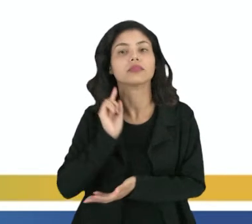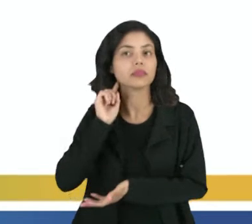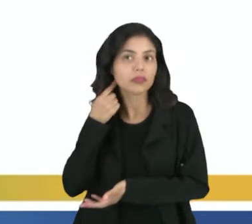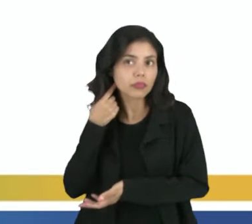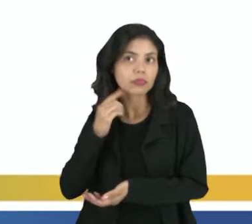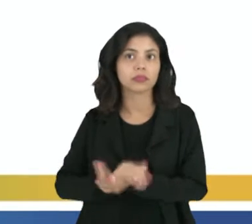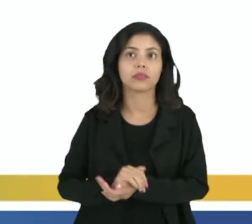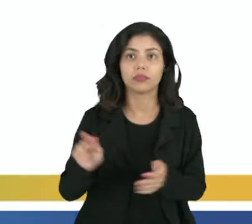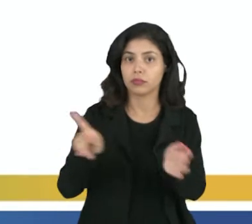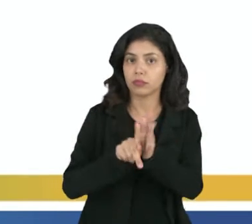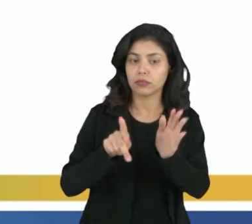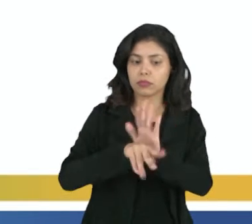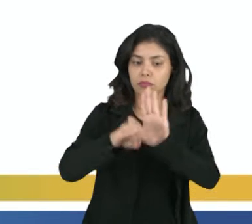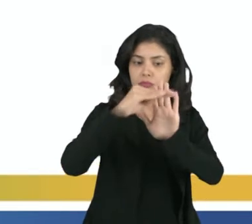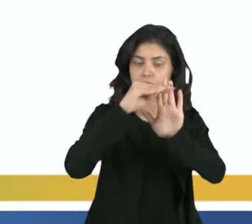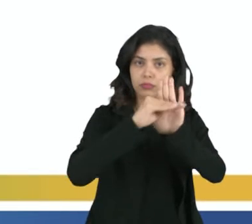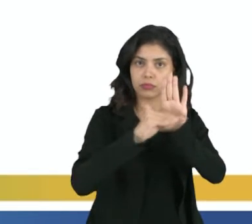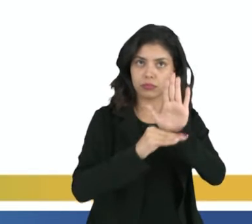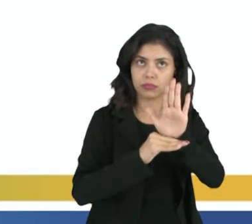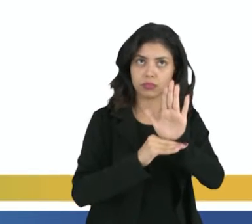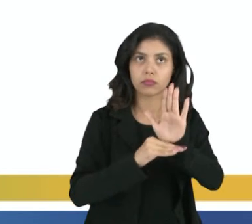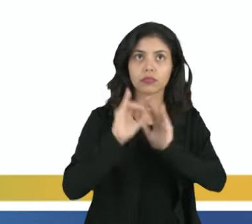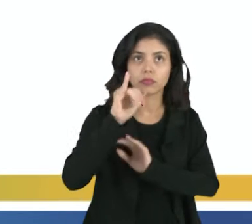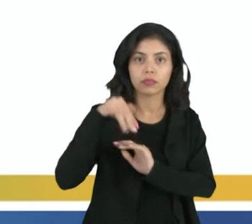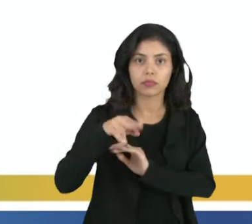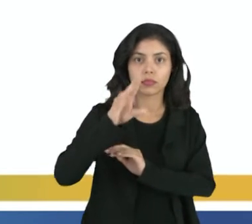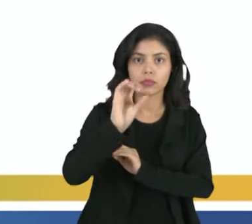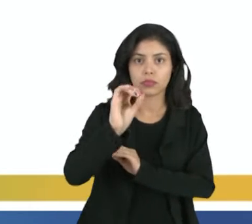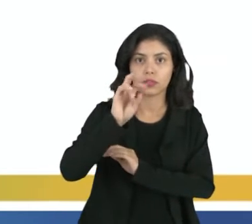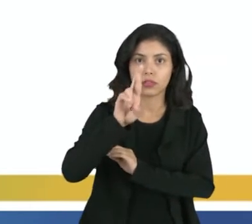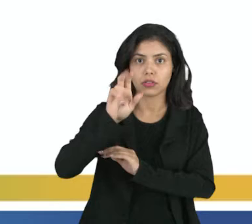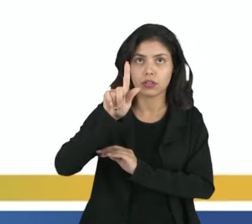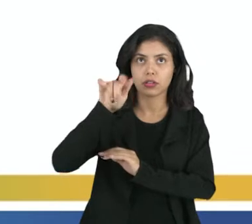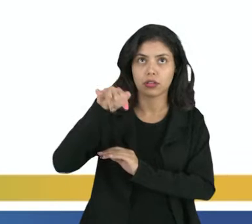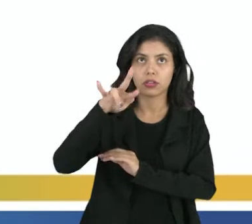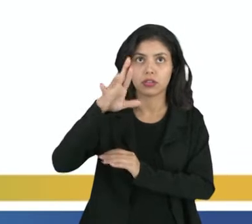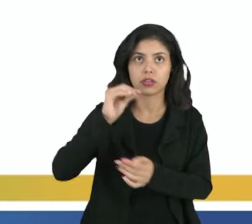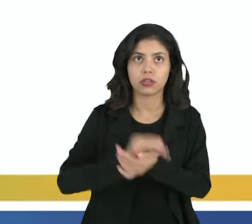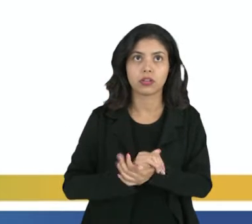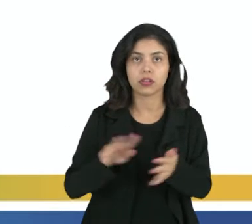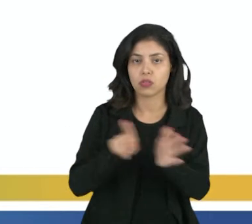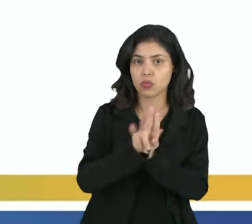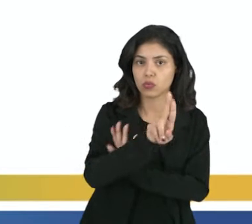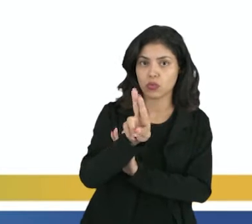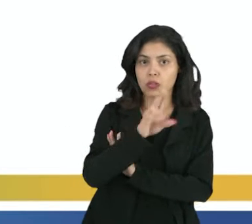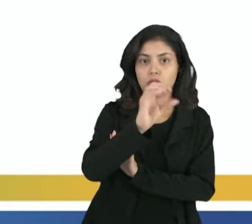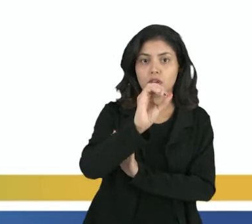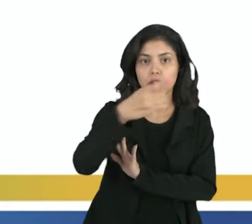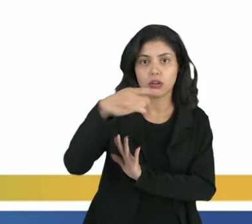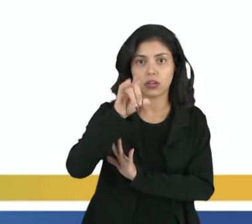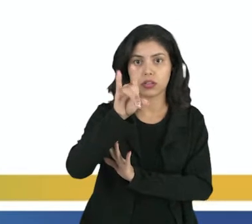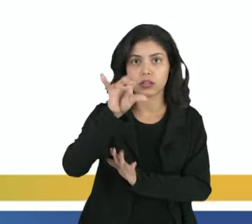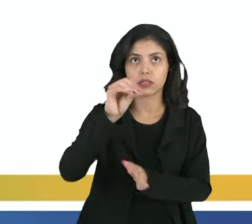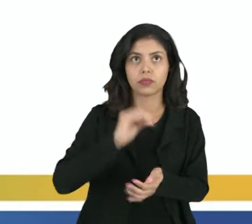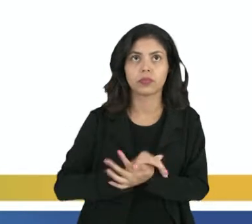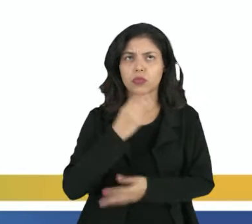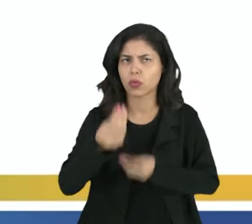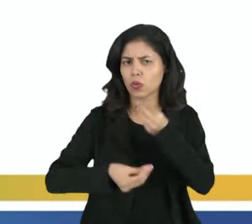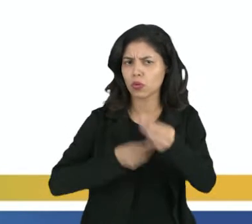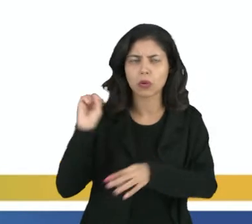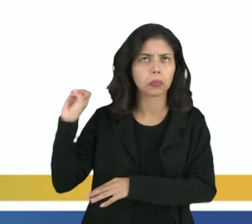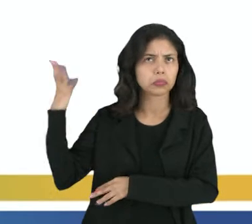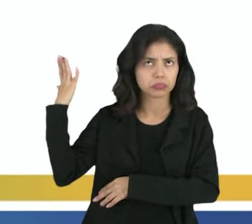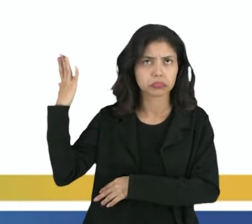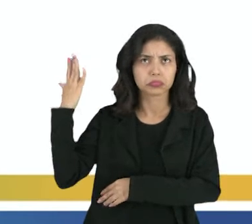poluentes eles são classificados como compostos inorgânicos chamado óxidos E como que ocorre